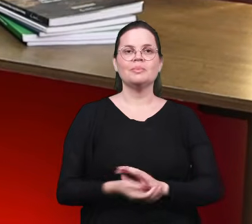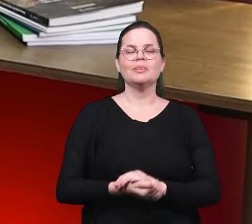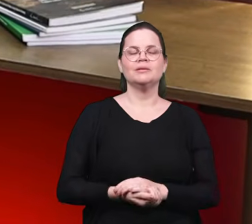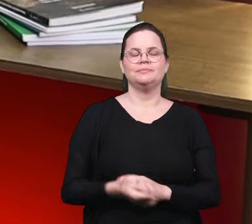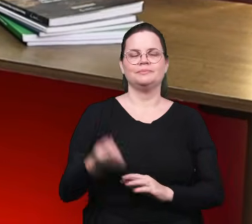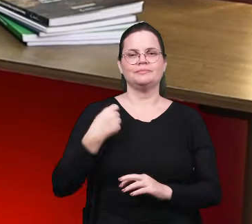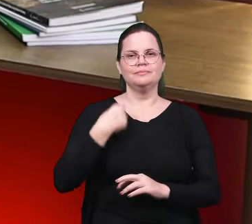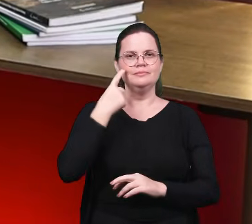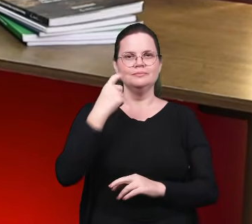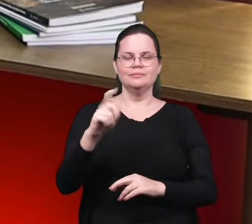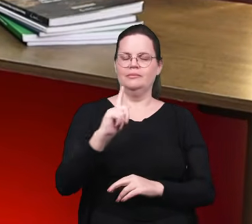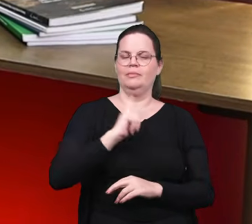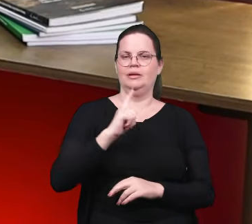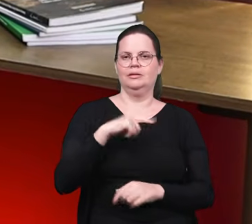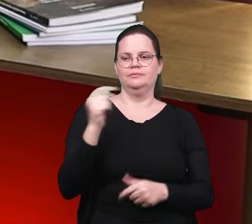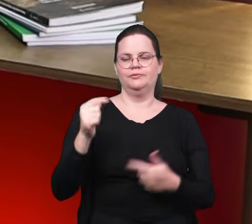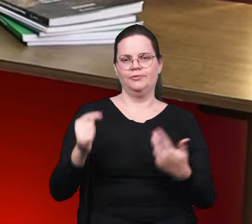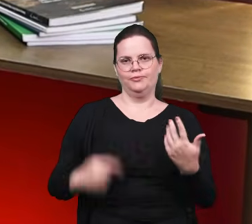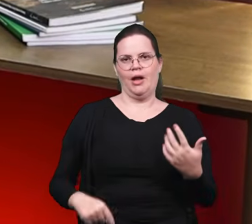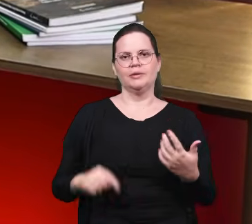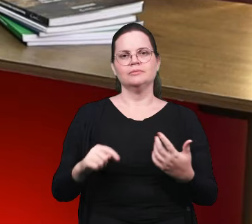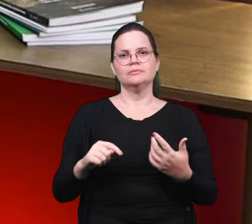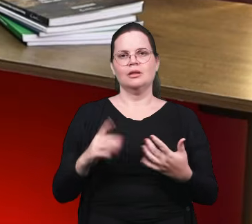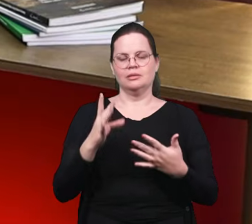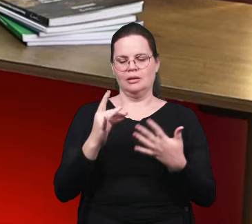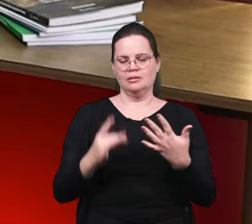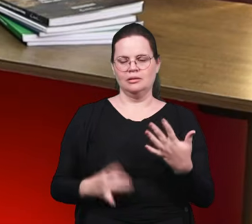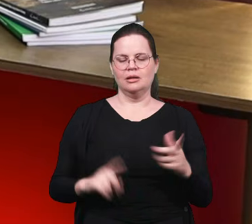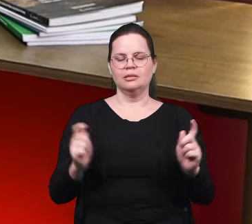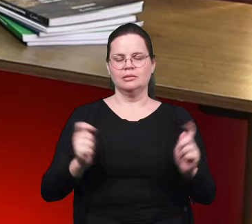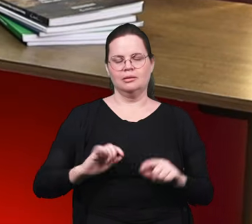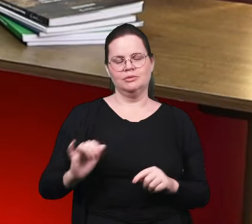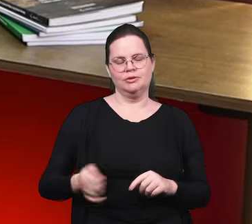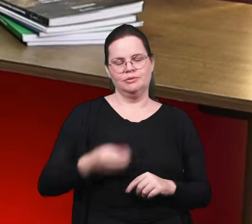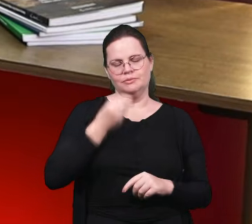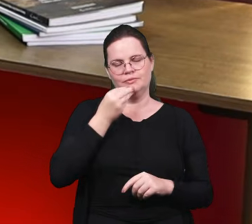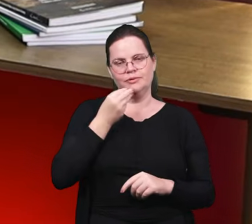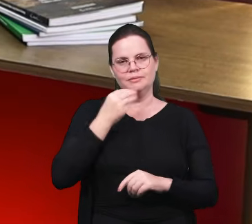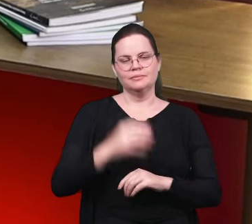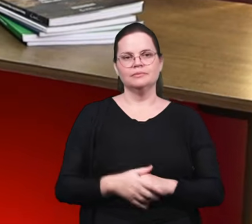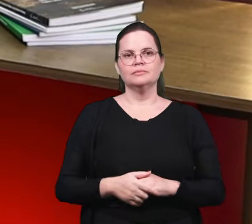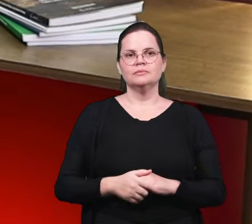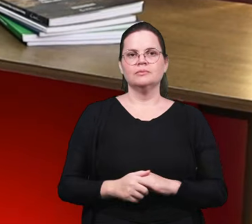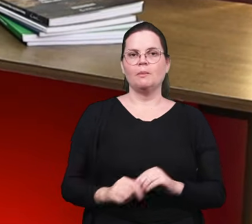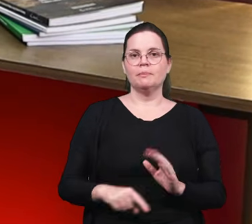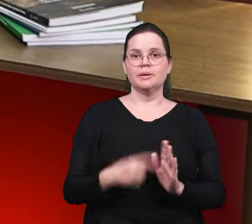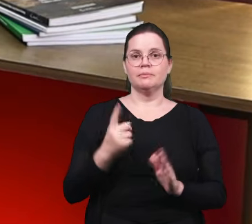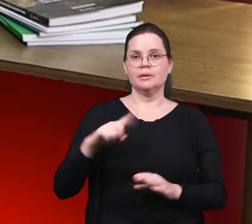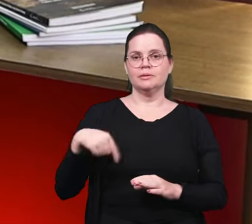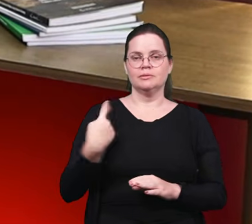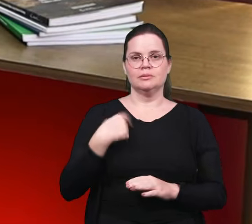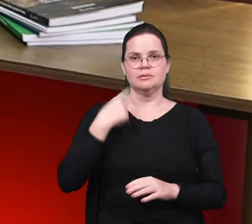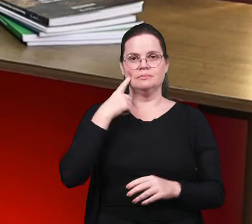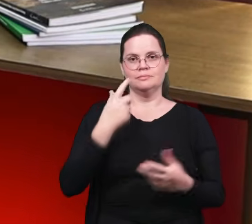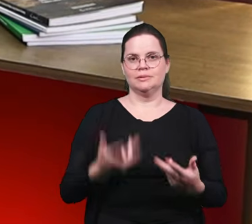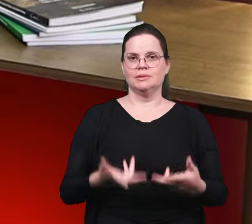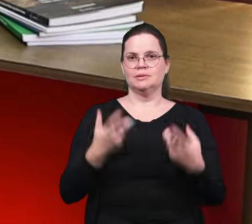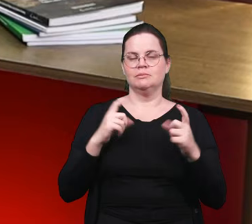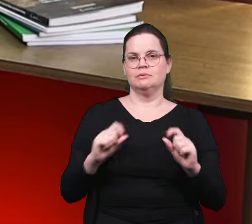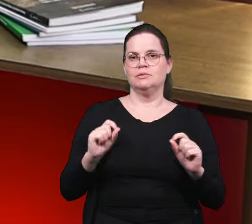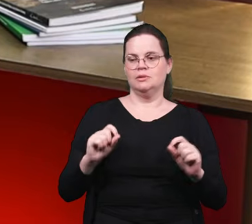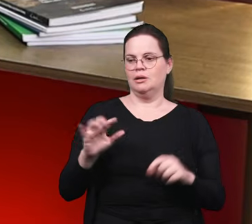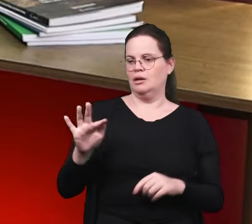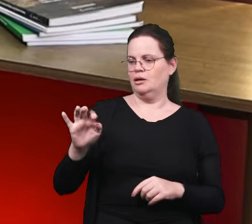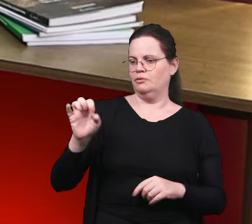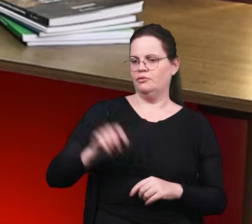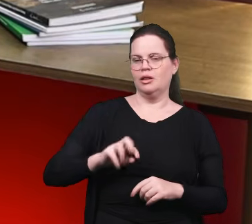vários pontos aqui que nós podemos aprofundar, porque a primeira coisa que nós percebemos é que a fé não é algo